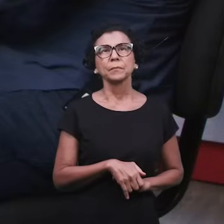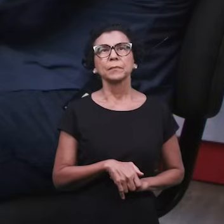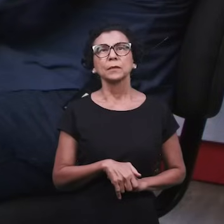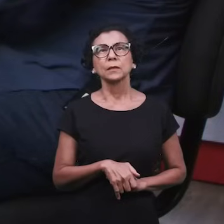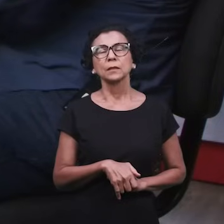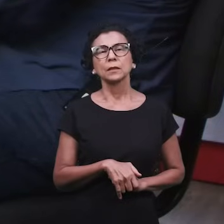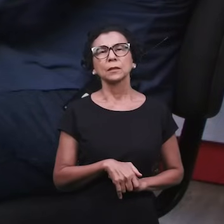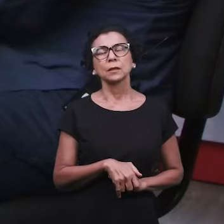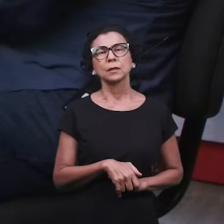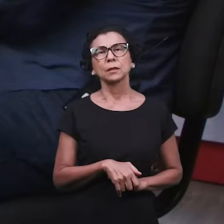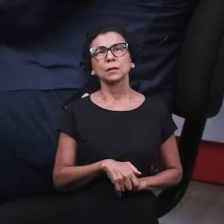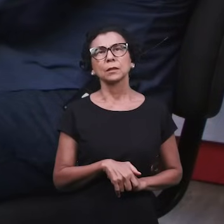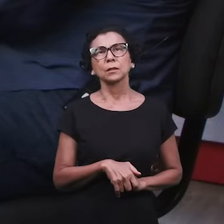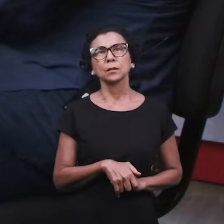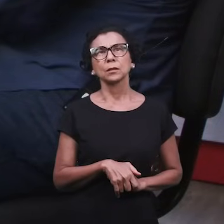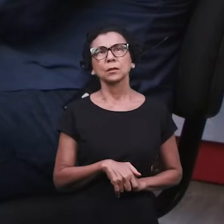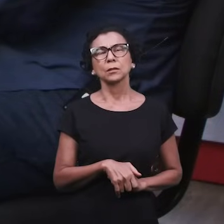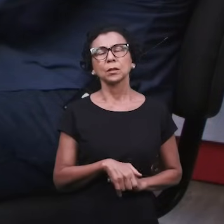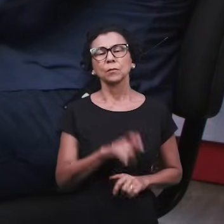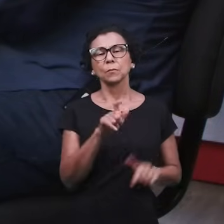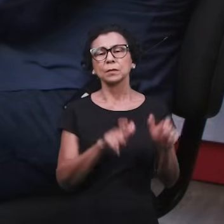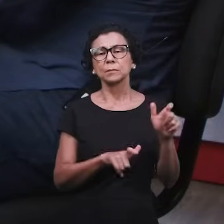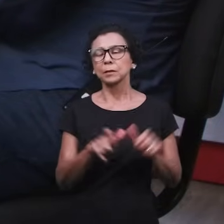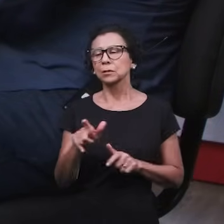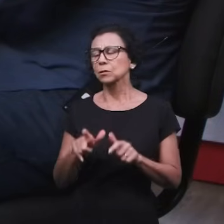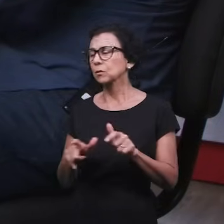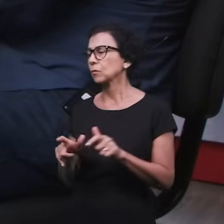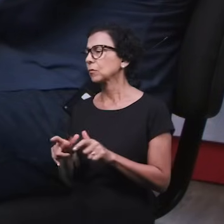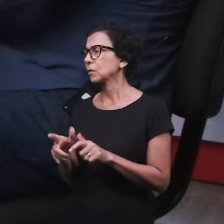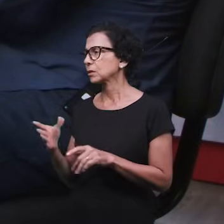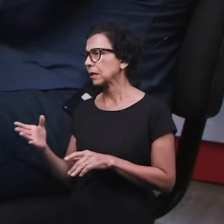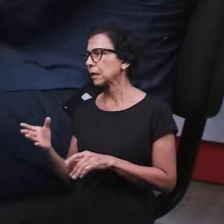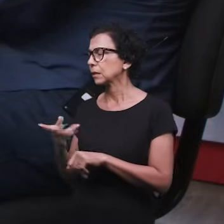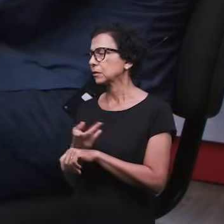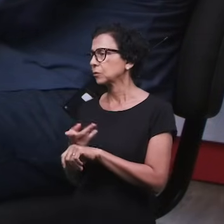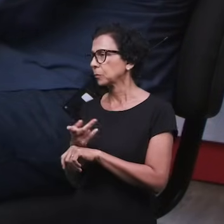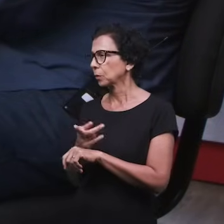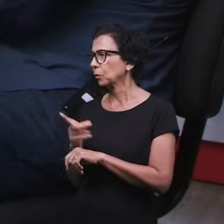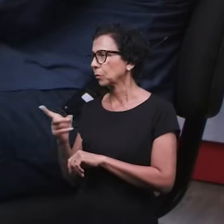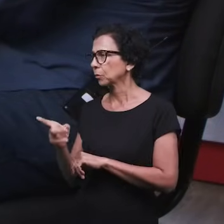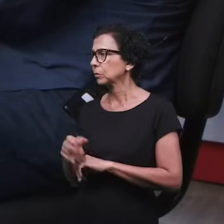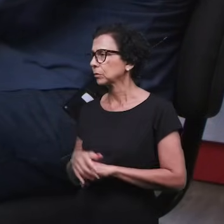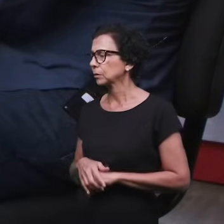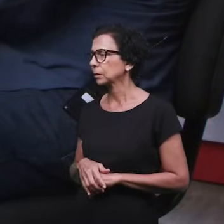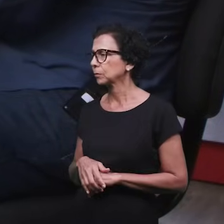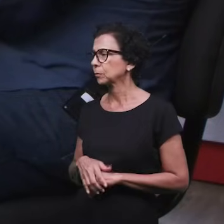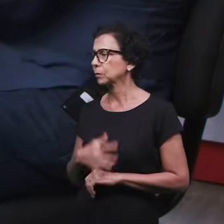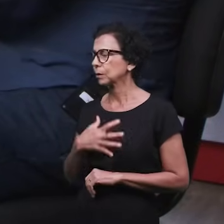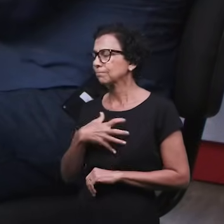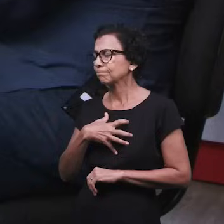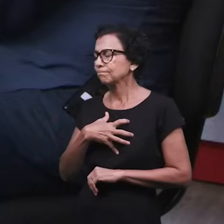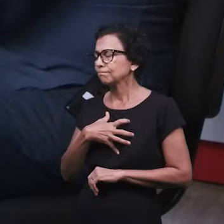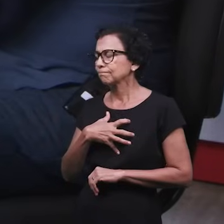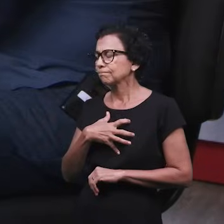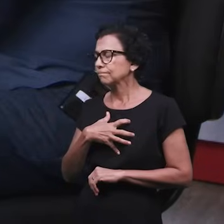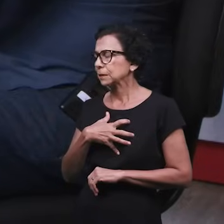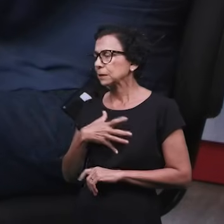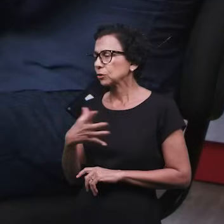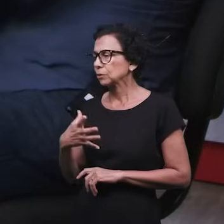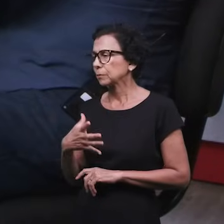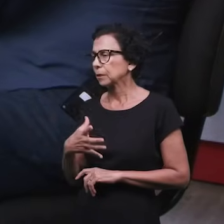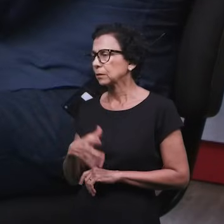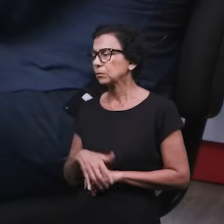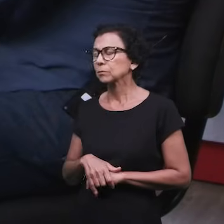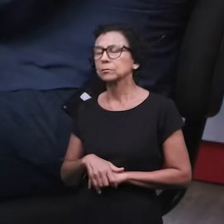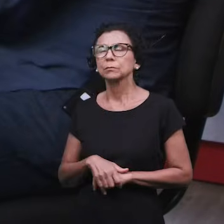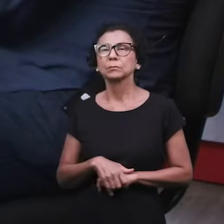termos de sentimento, de um instrumento no valor sentimental. Sim, por